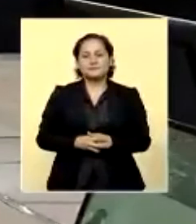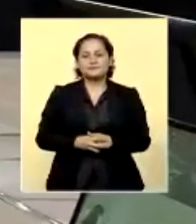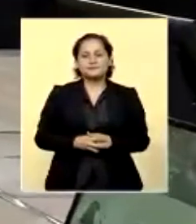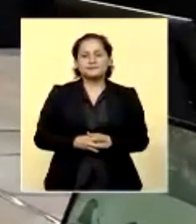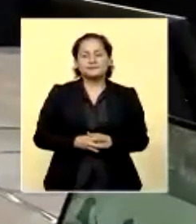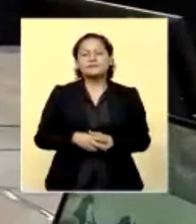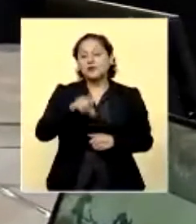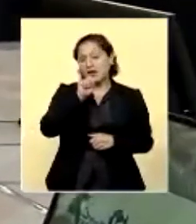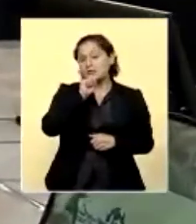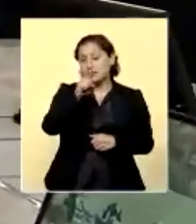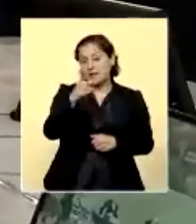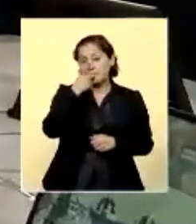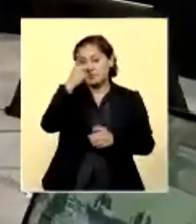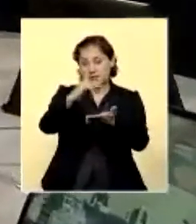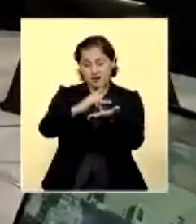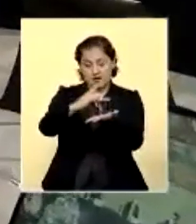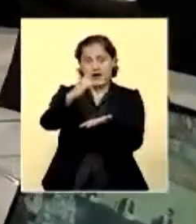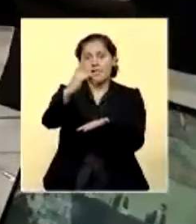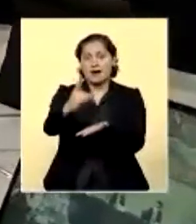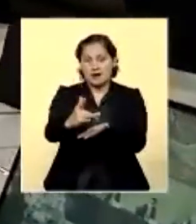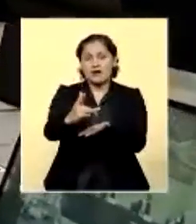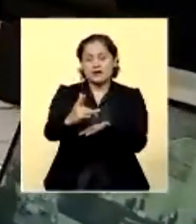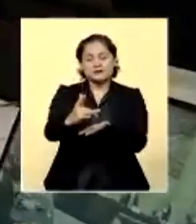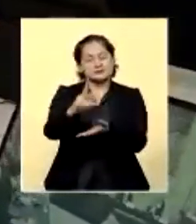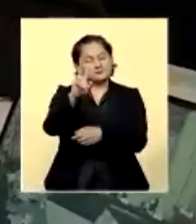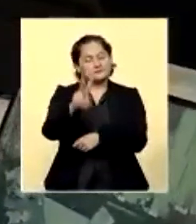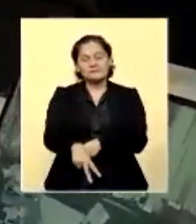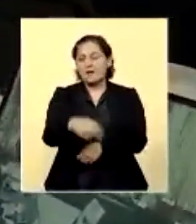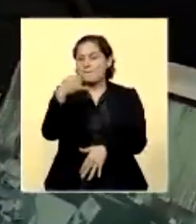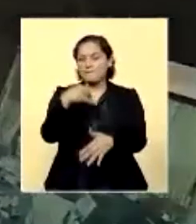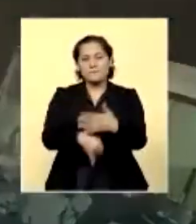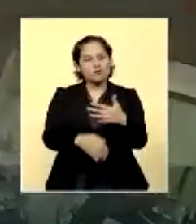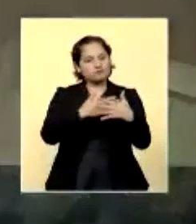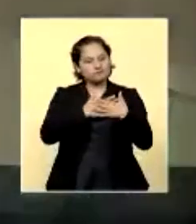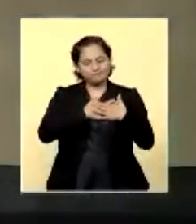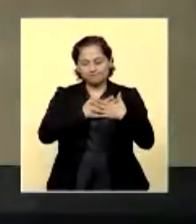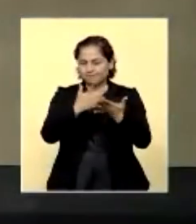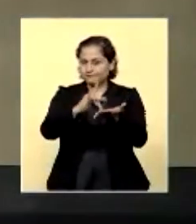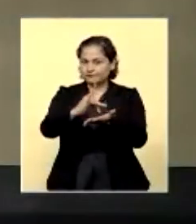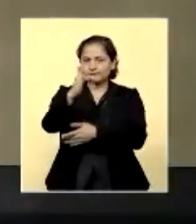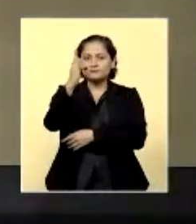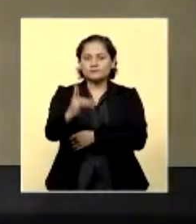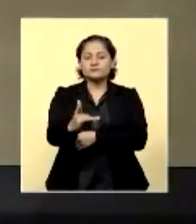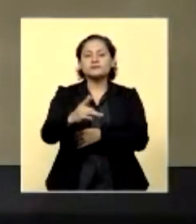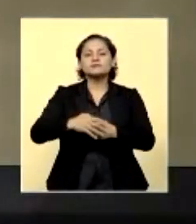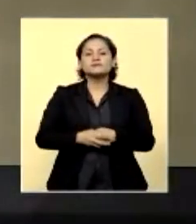Agradeço também. Quero agradecer também de coração, de todo o coração, a nossa insubstituível